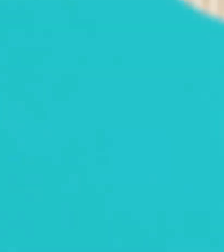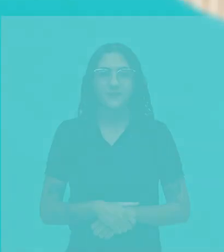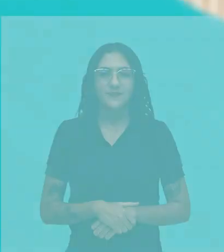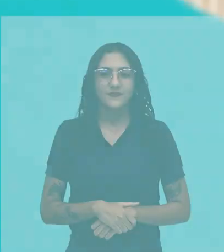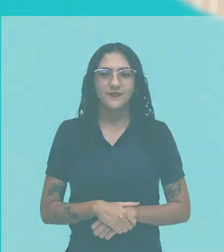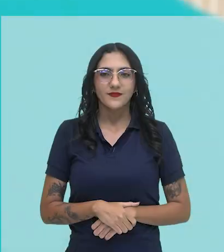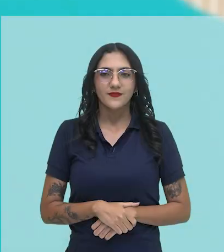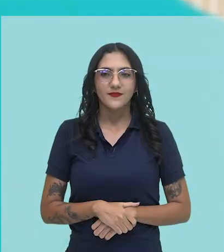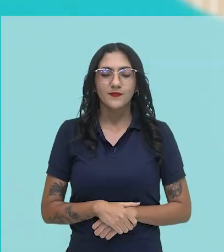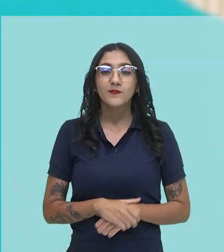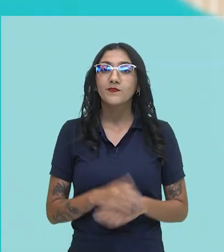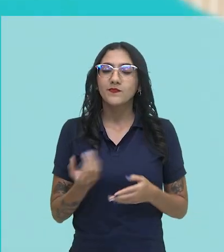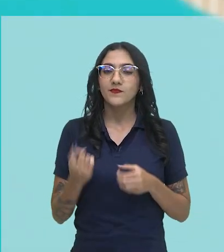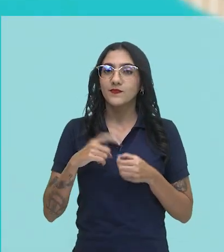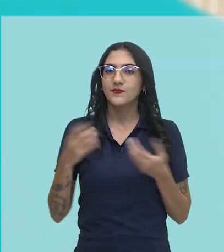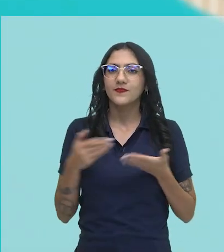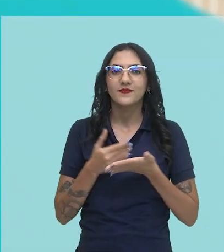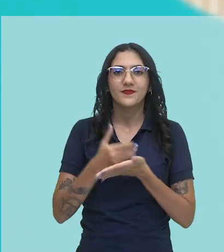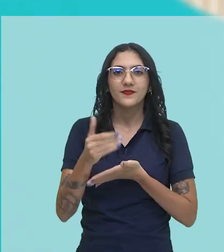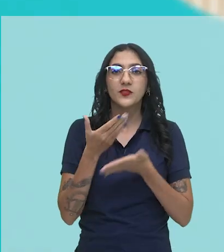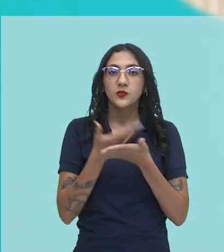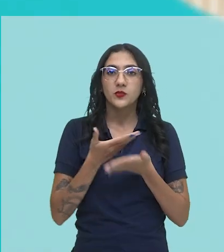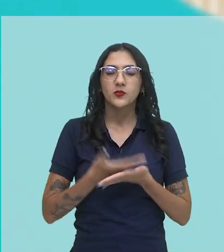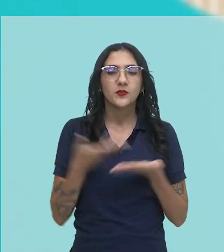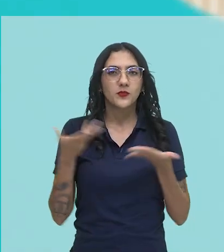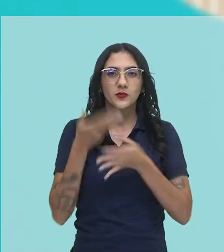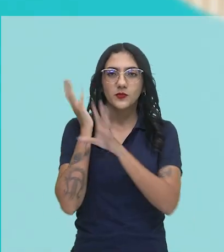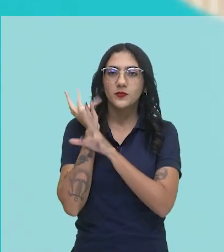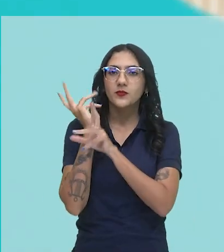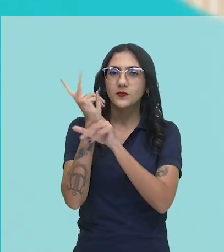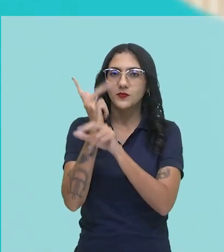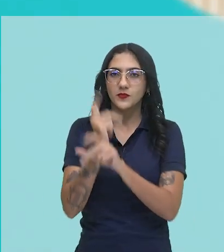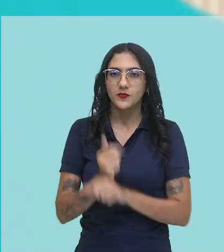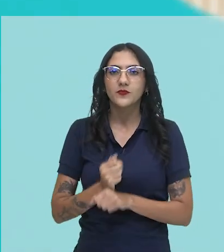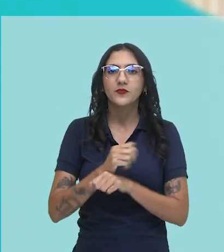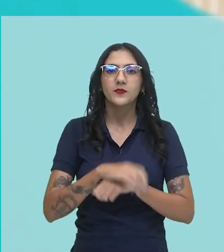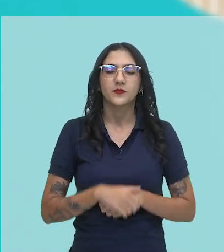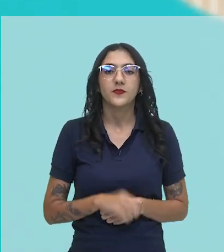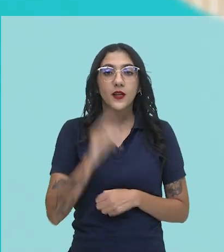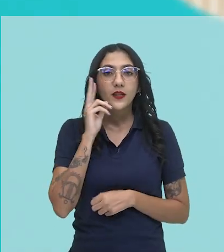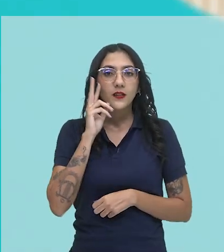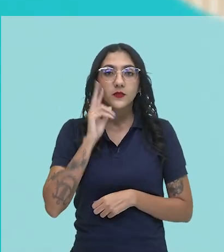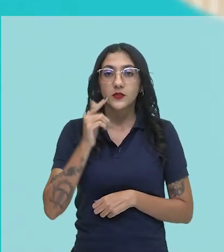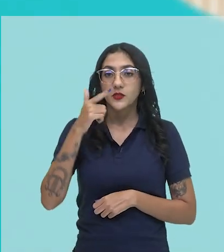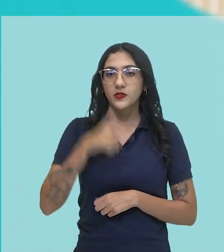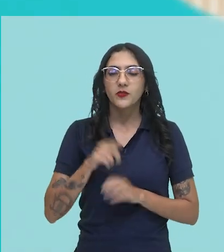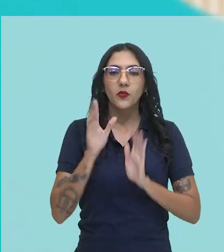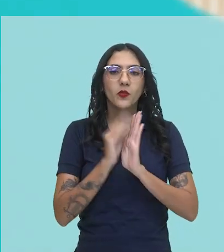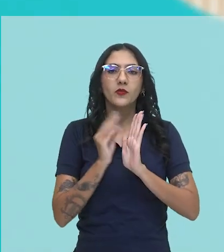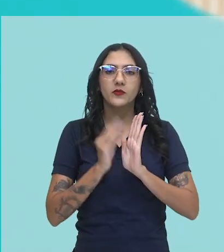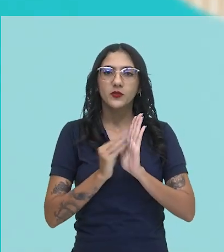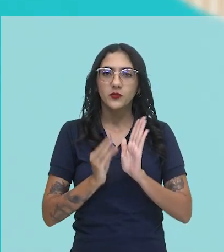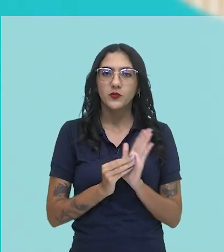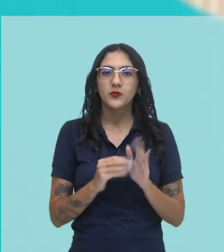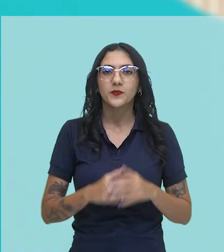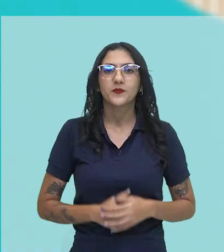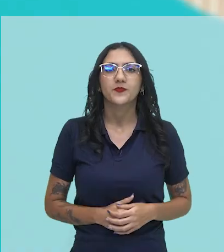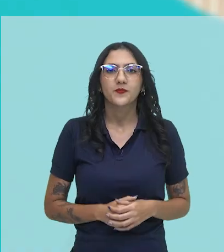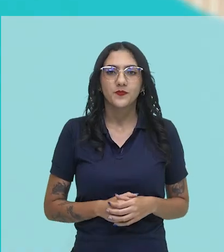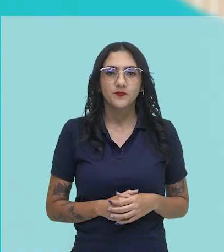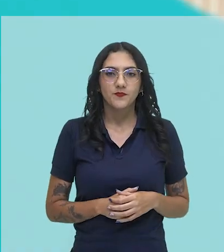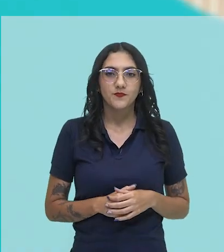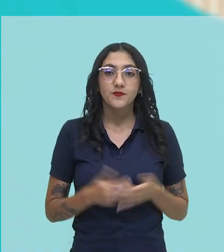Então estamos de volta aqui com a nossa aula, né? Nossa revisão dos nossos conteúdos, ok? Nós